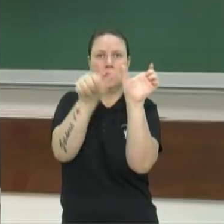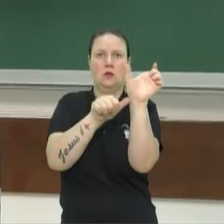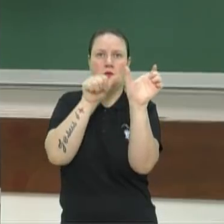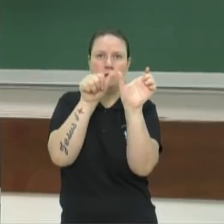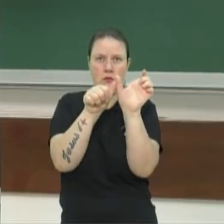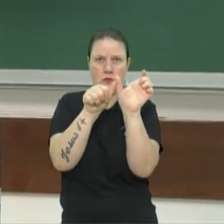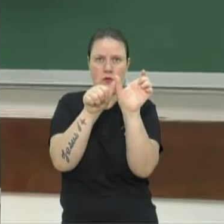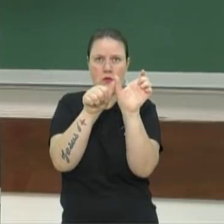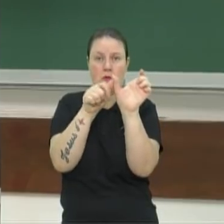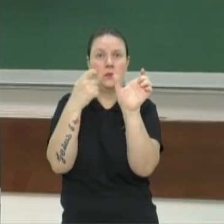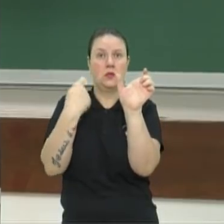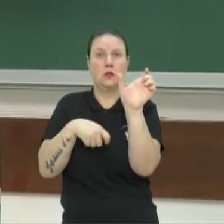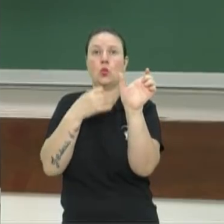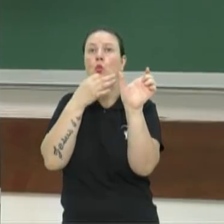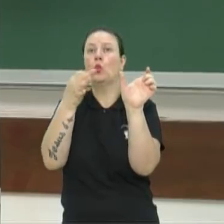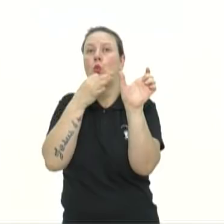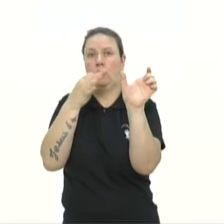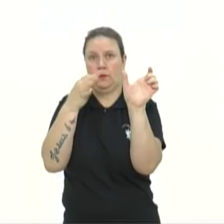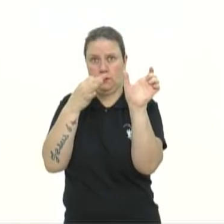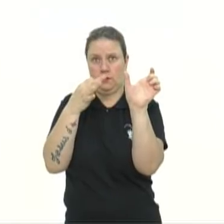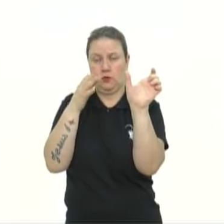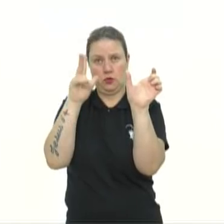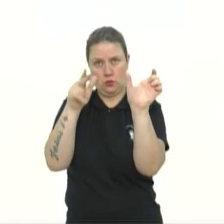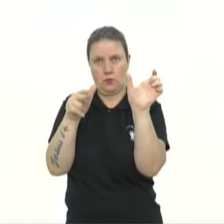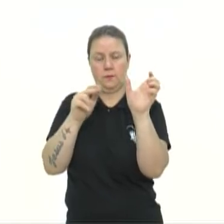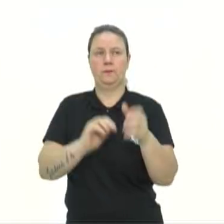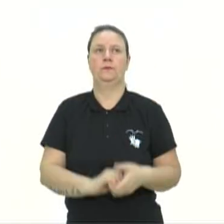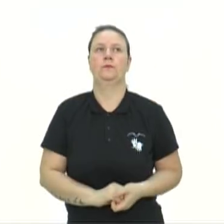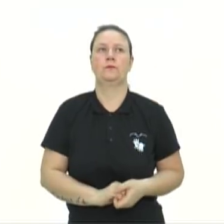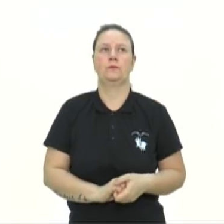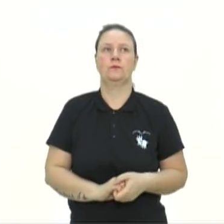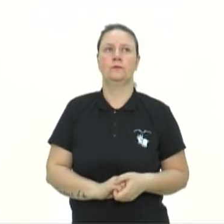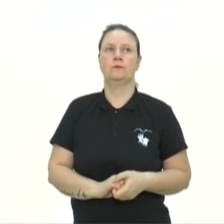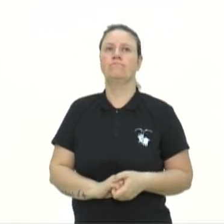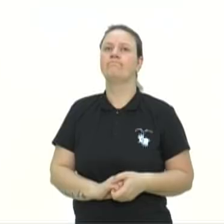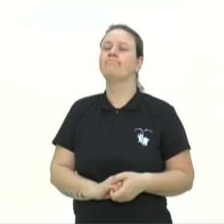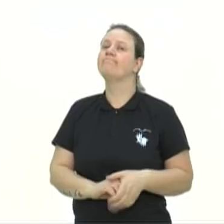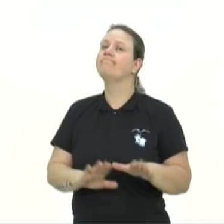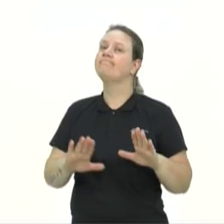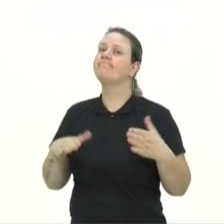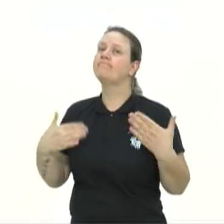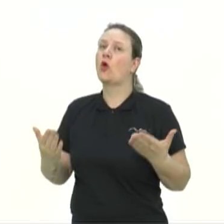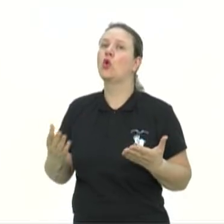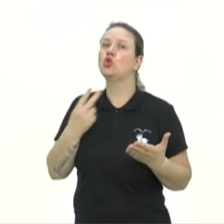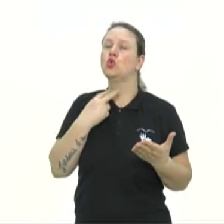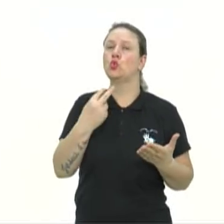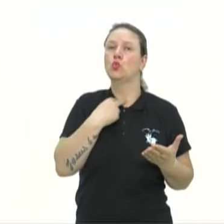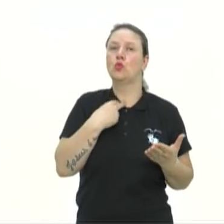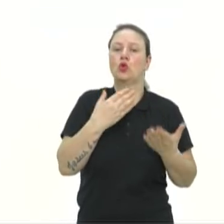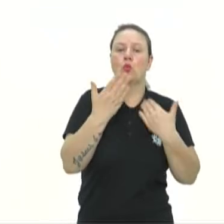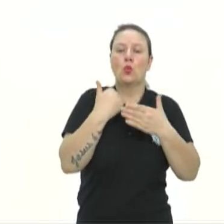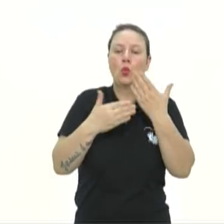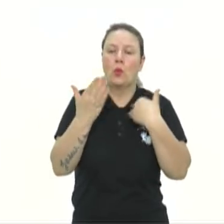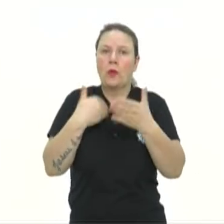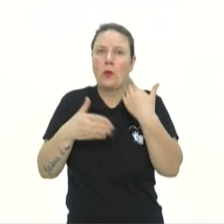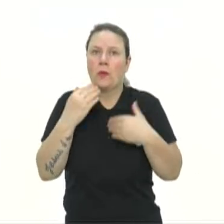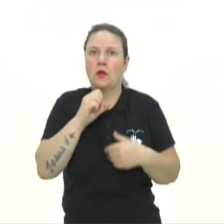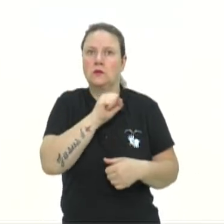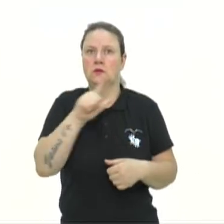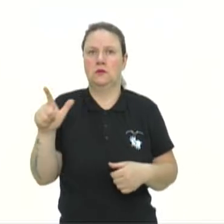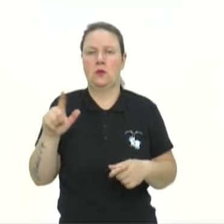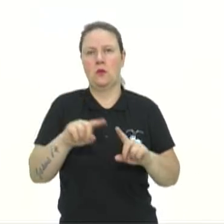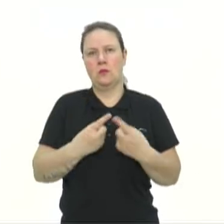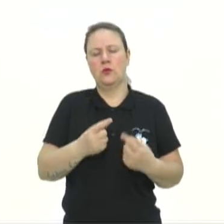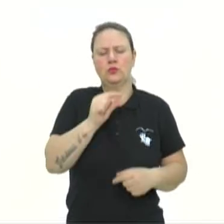mesma força argumentativa. Vamos ver aqui? Embora não se deva consumir sal em excesso, o consumo moderado e diário